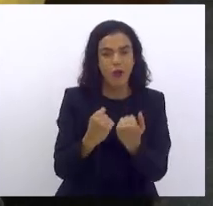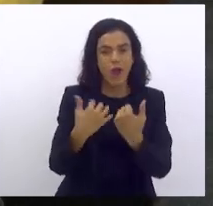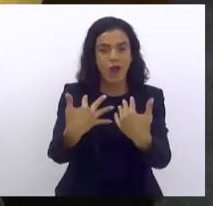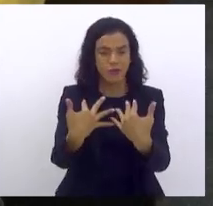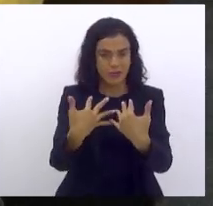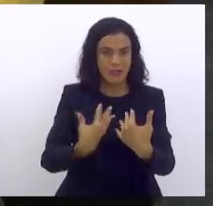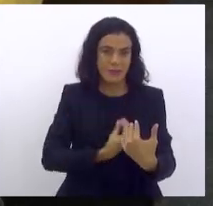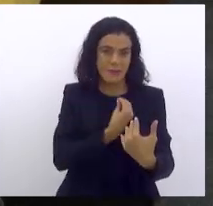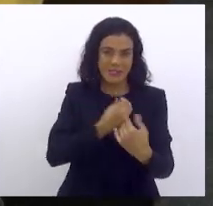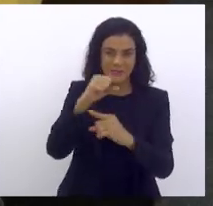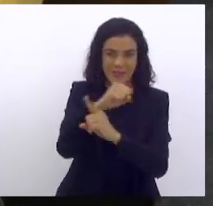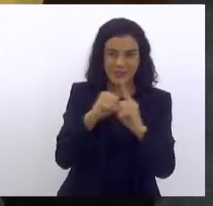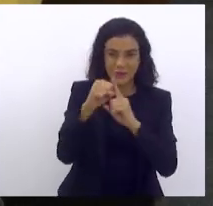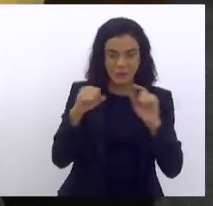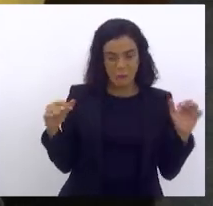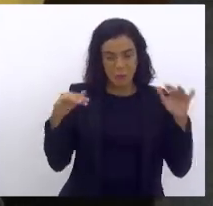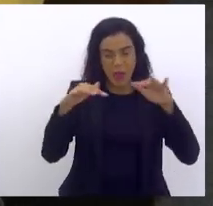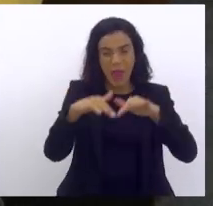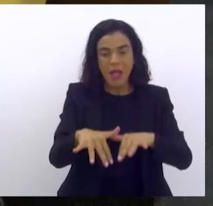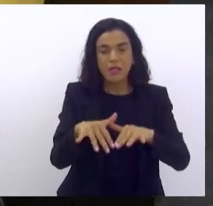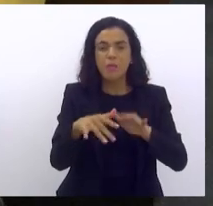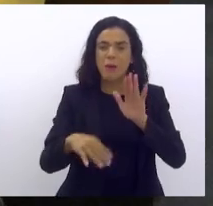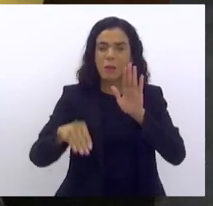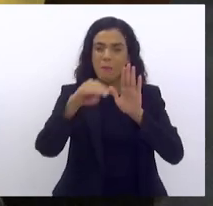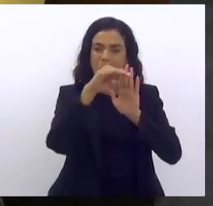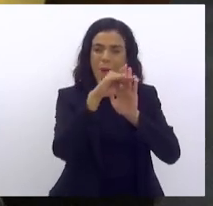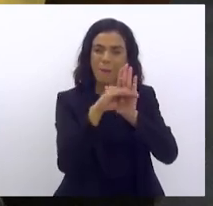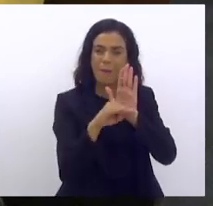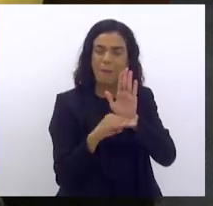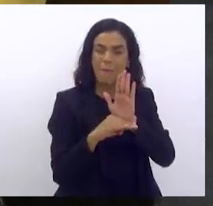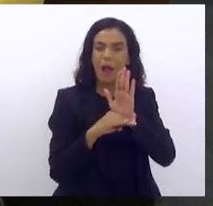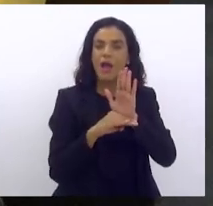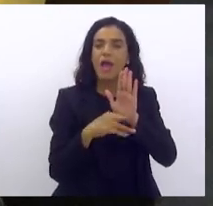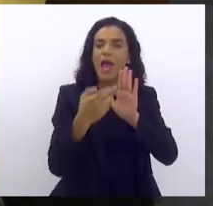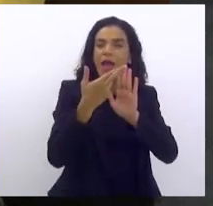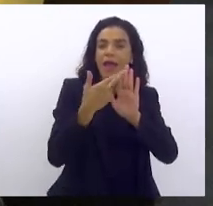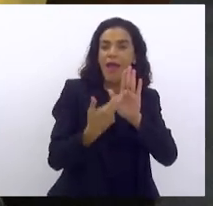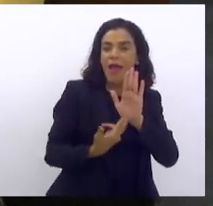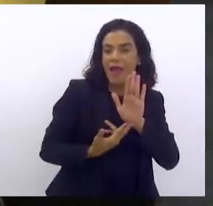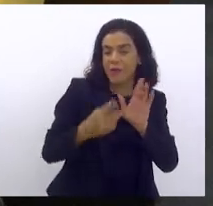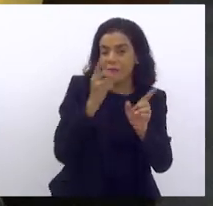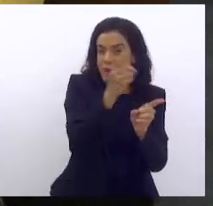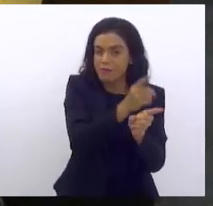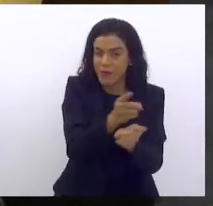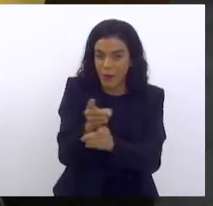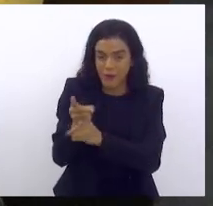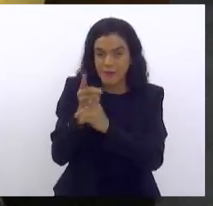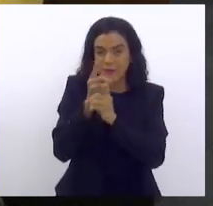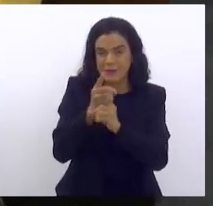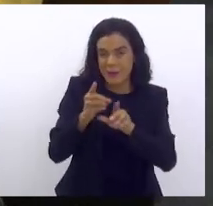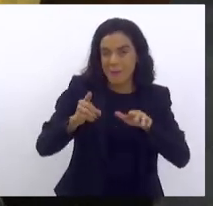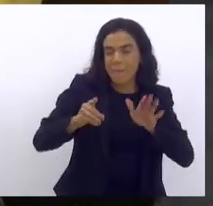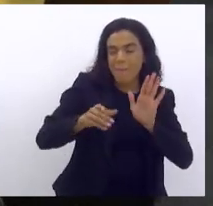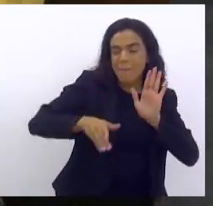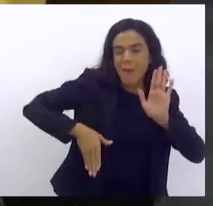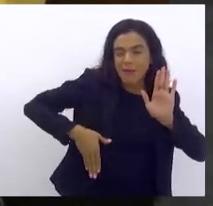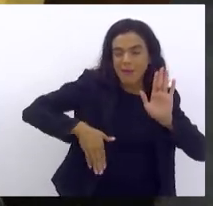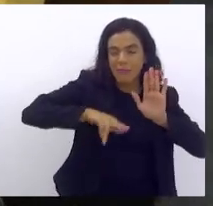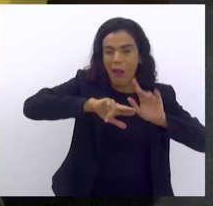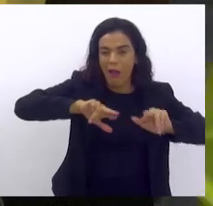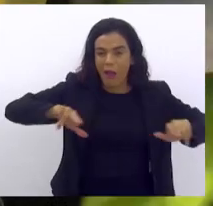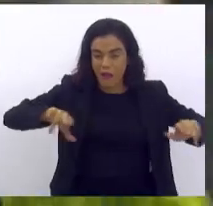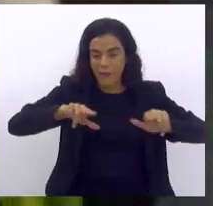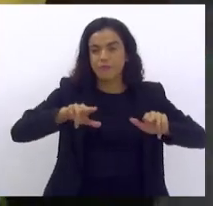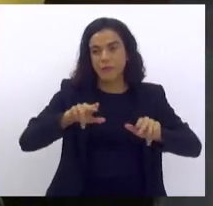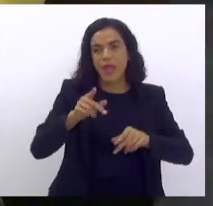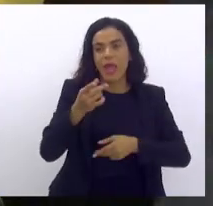a resolução que põe os protocolos de reconhecimento de pessoas nesse projeto, é, sim, um salto qualitativo.